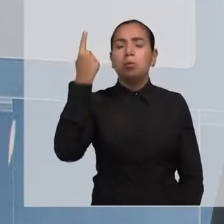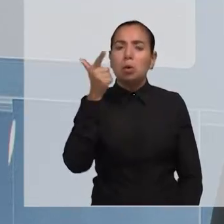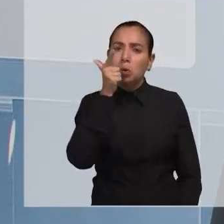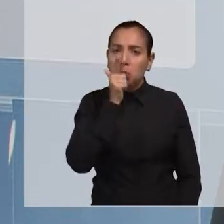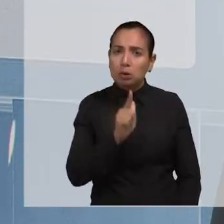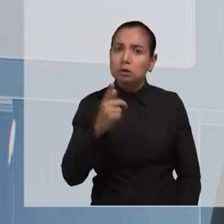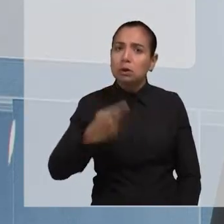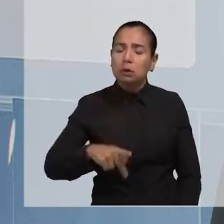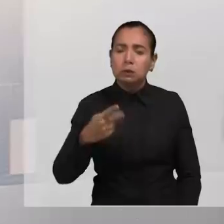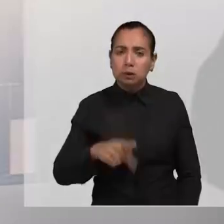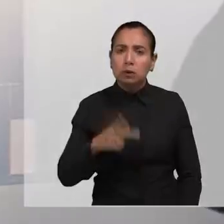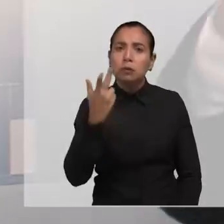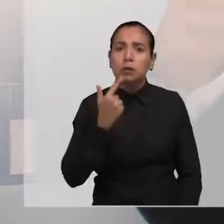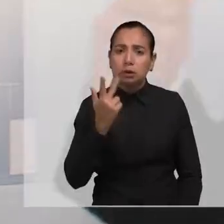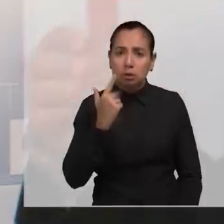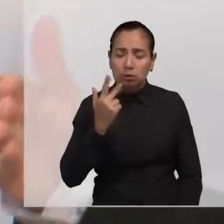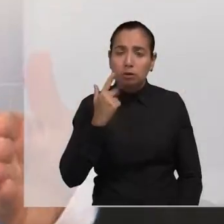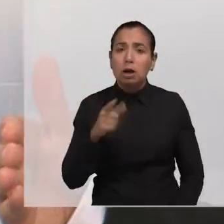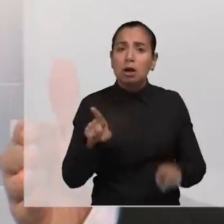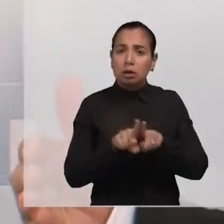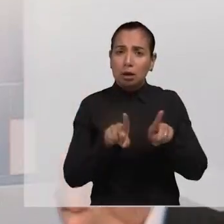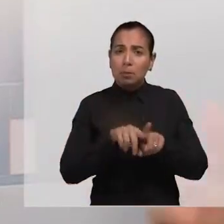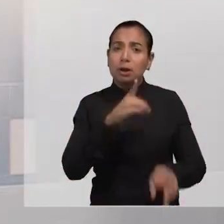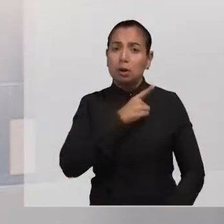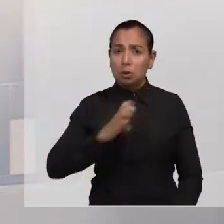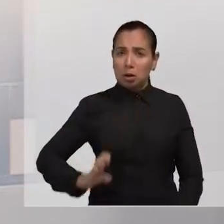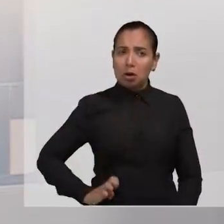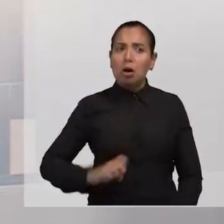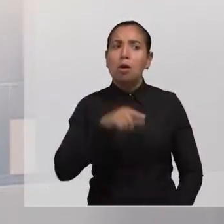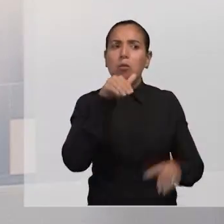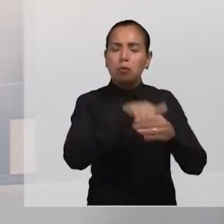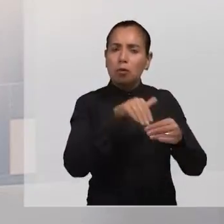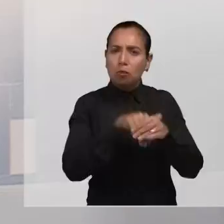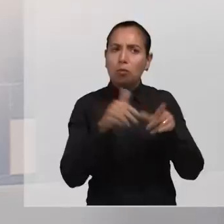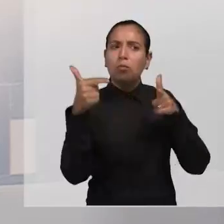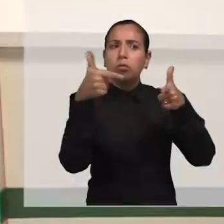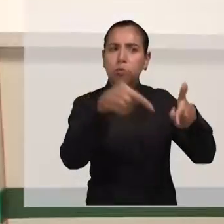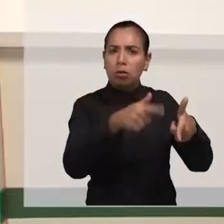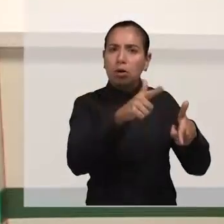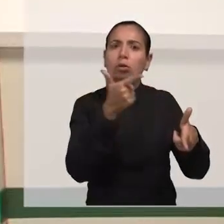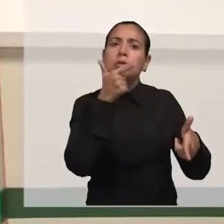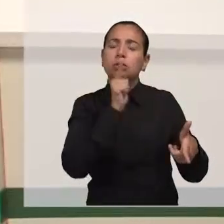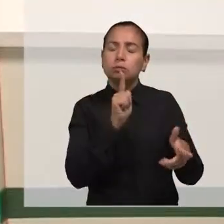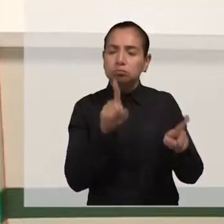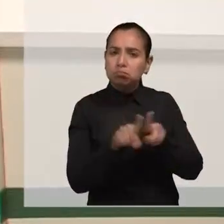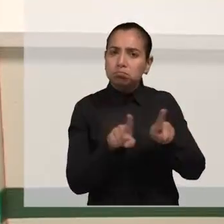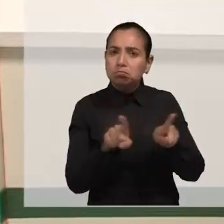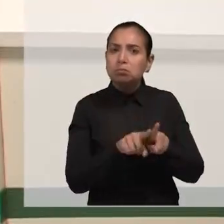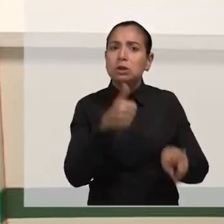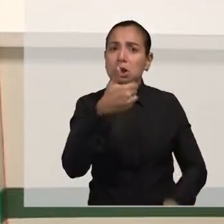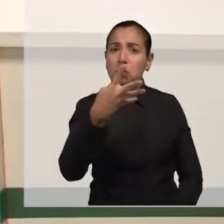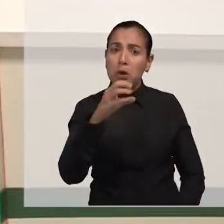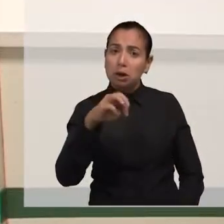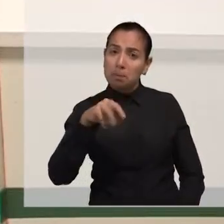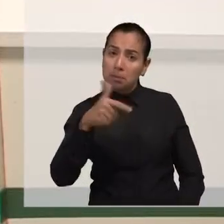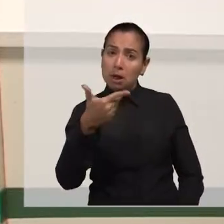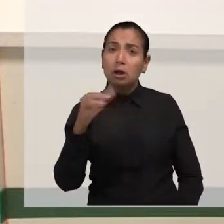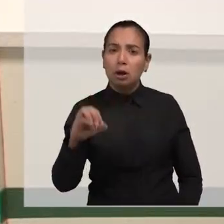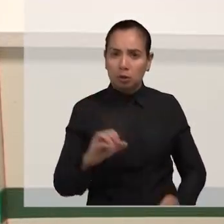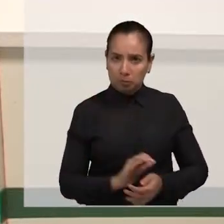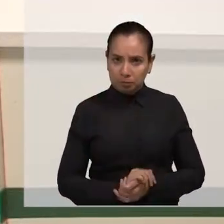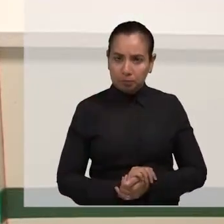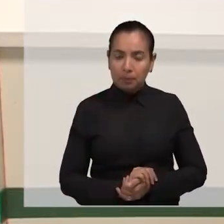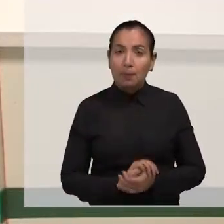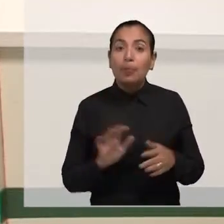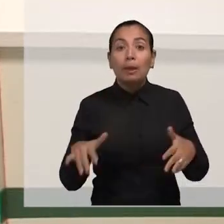o Carlos Frederico está falando é o efeito cascata. Porque é a soma dos votos. Se ele tiver 300 mil votos, ele vai eleito e leva mais um, independente do voto